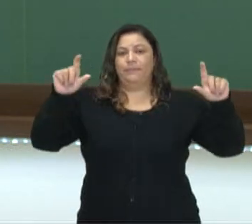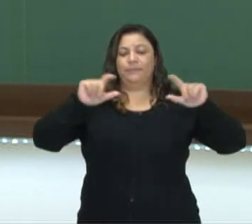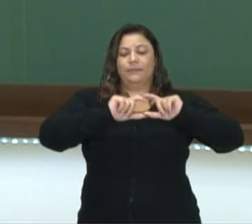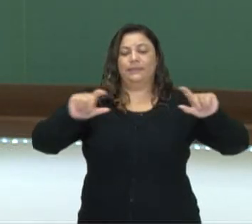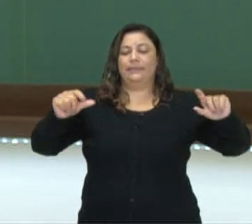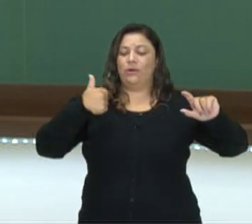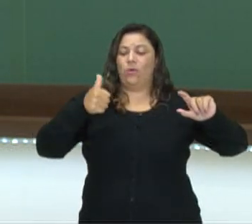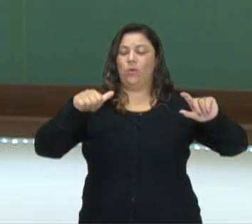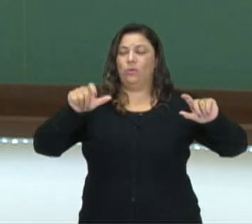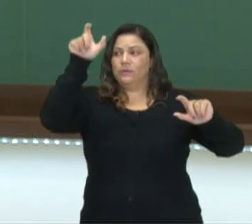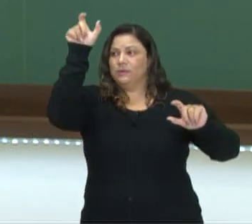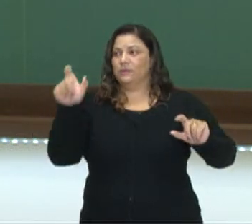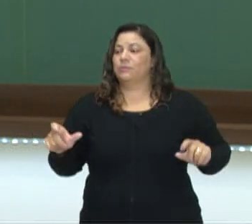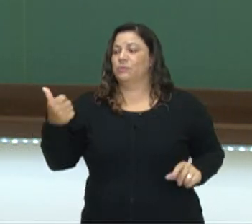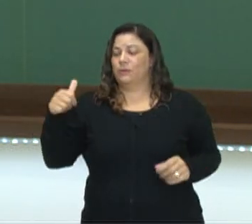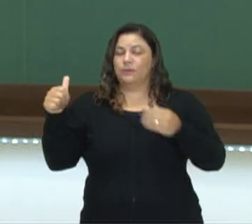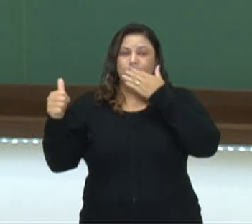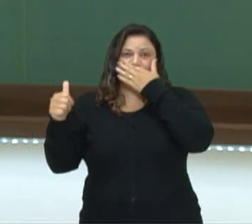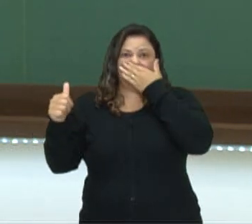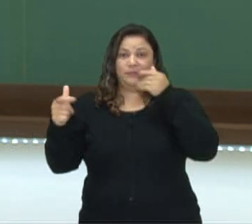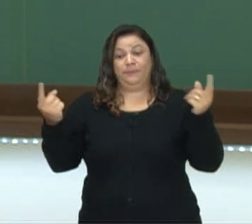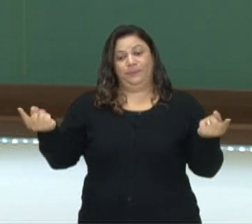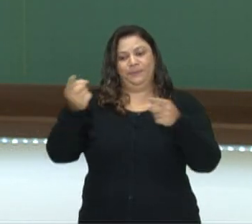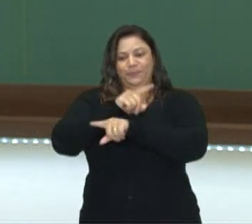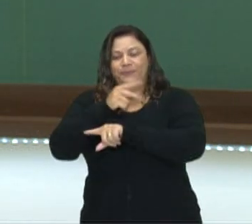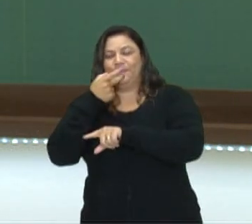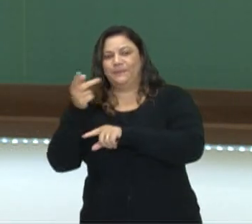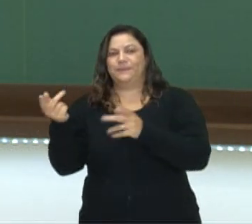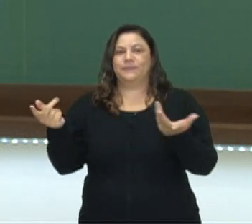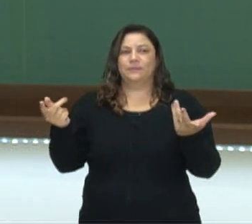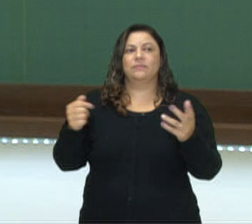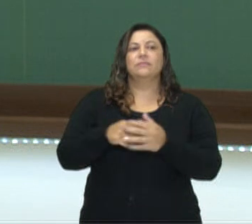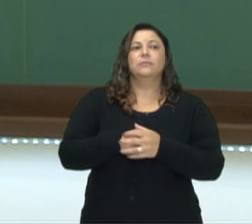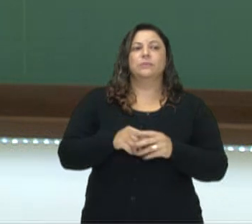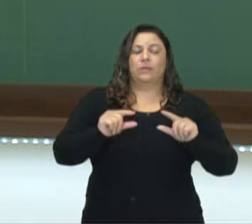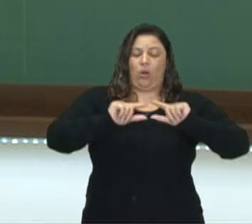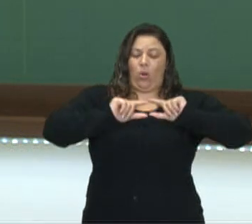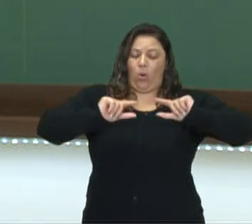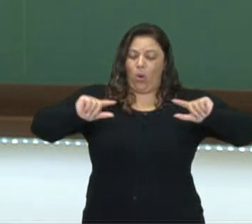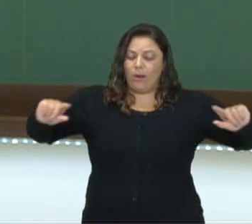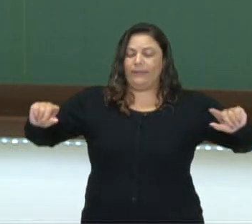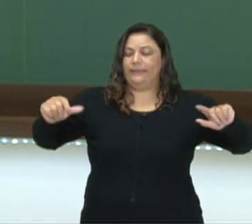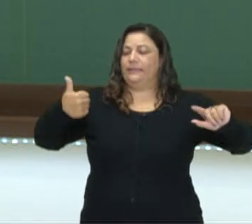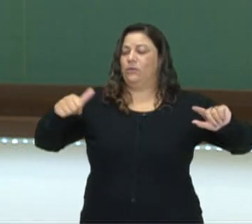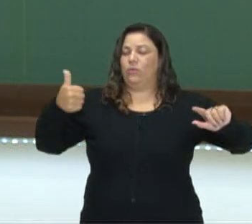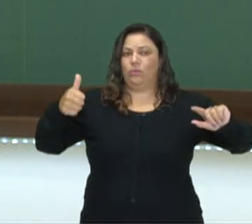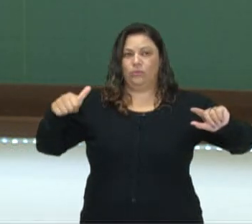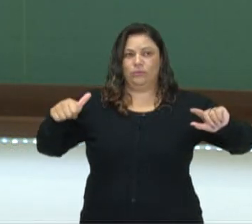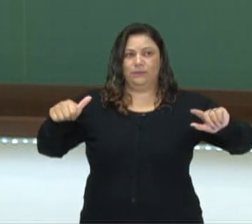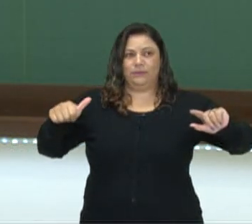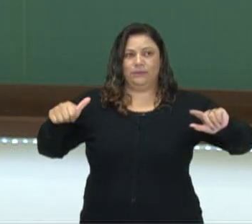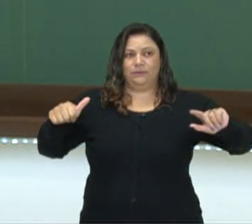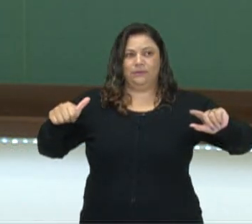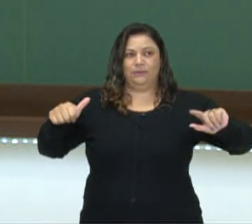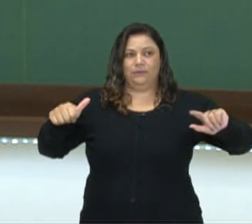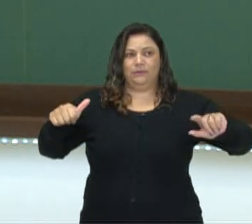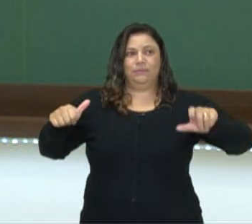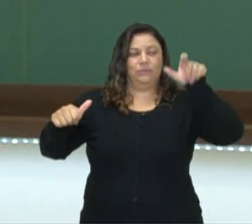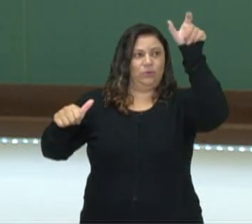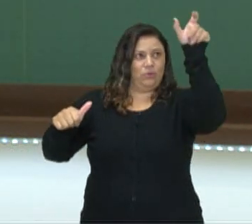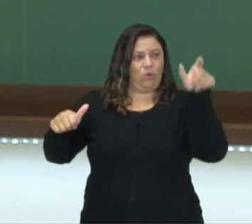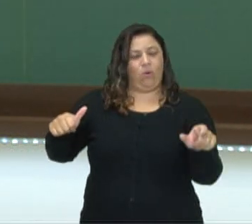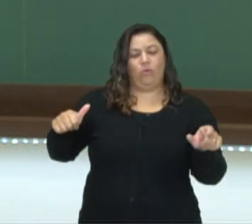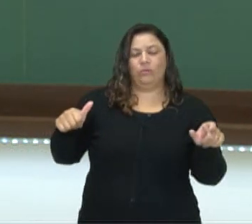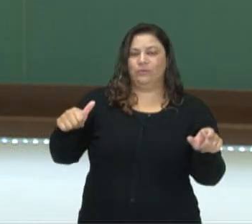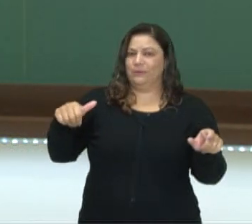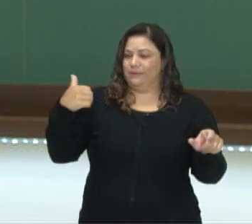colunas, tá? Opa, a professora falou o contrário, né, gente? 11 linhas, 11 colunas